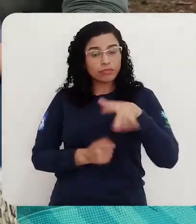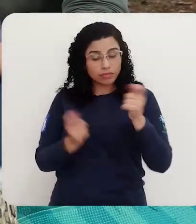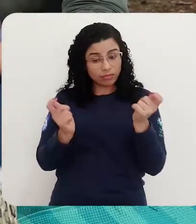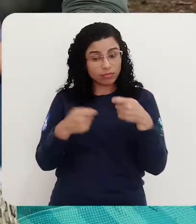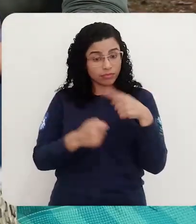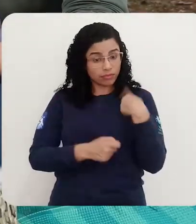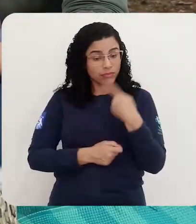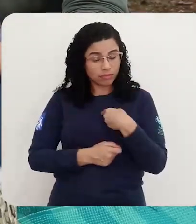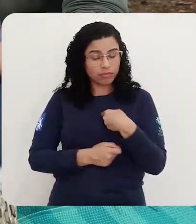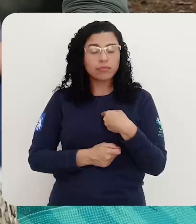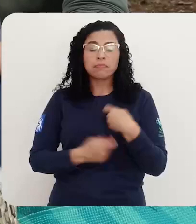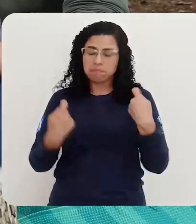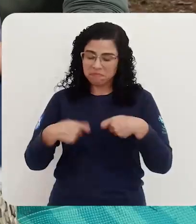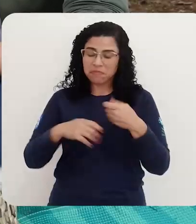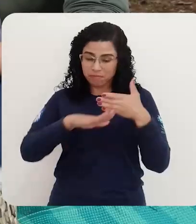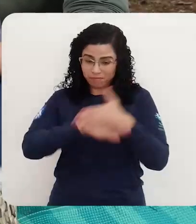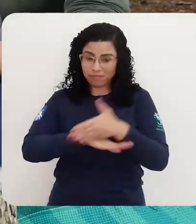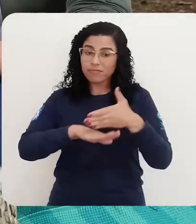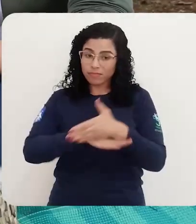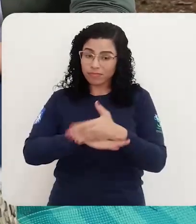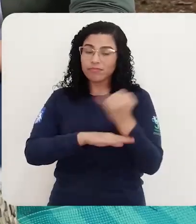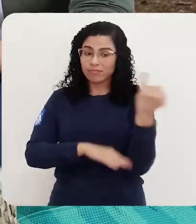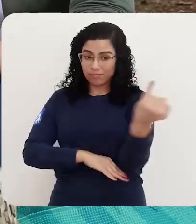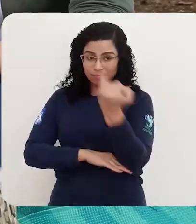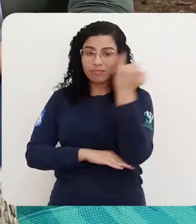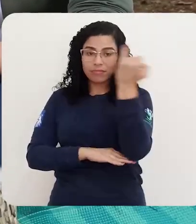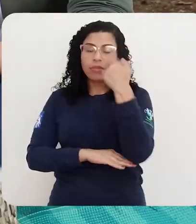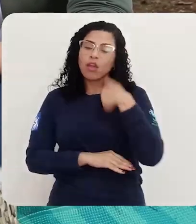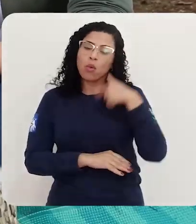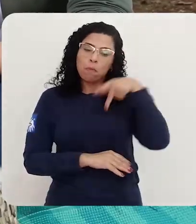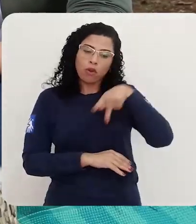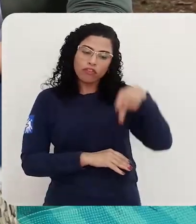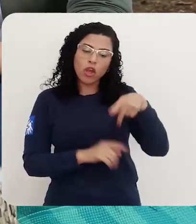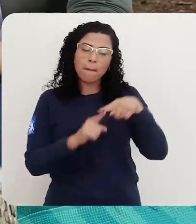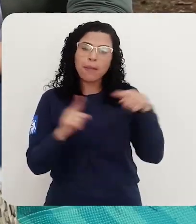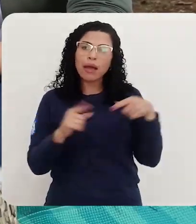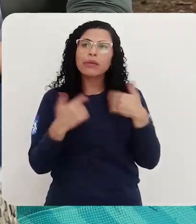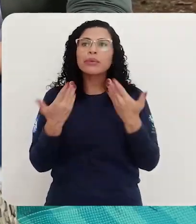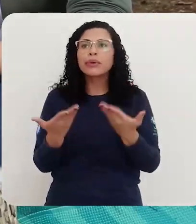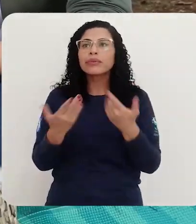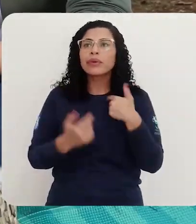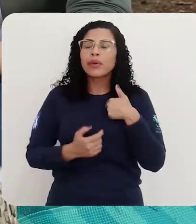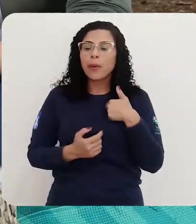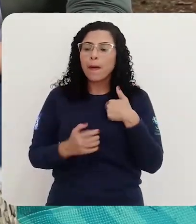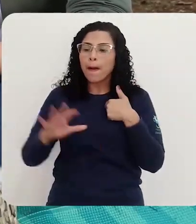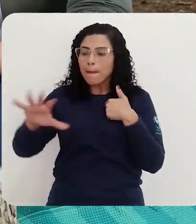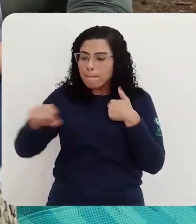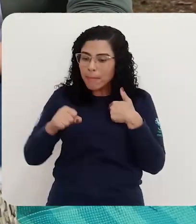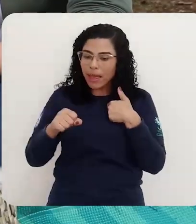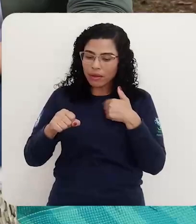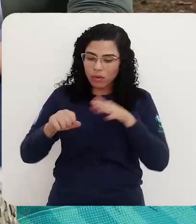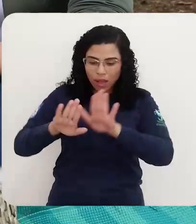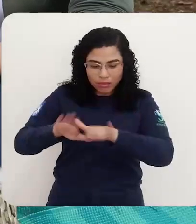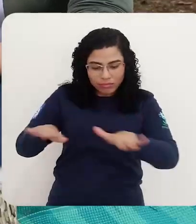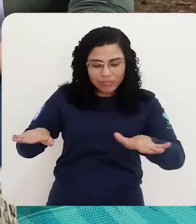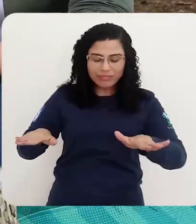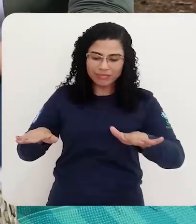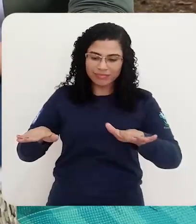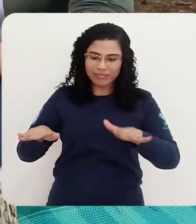proporcionam esses benefícios. Sim. Então, quando a gente, por exemplo, eu sou professora, mas quando eu retiro a minha